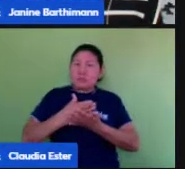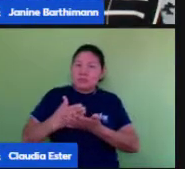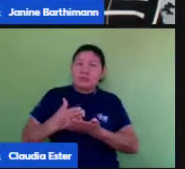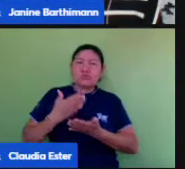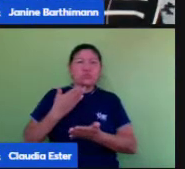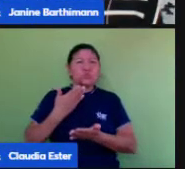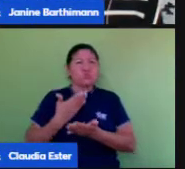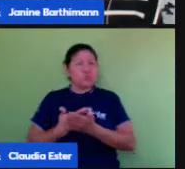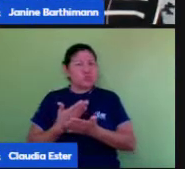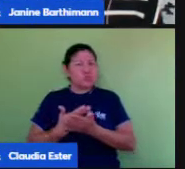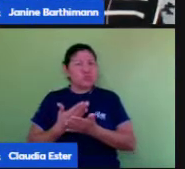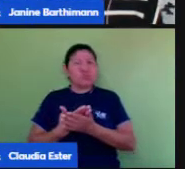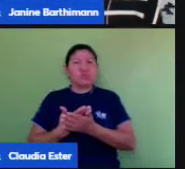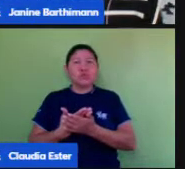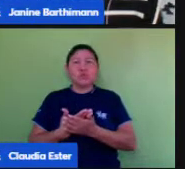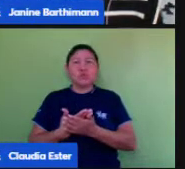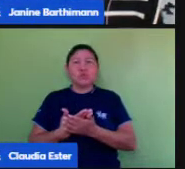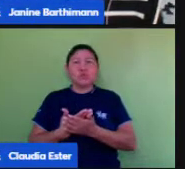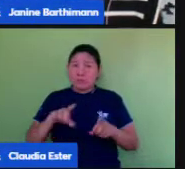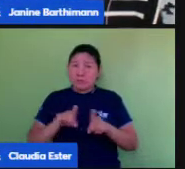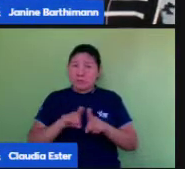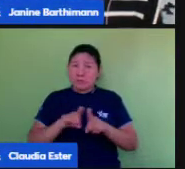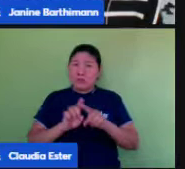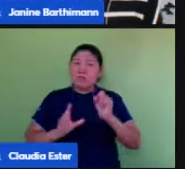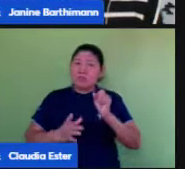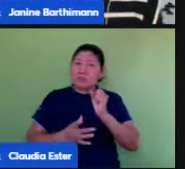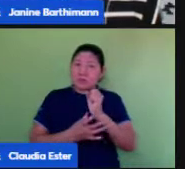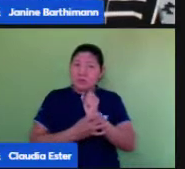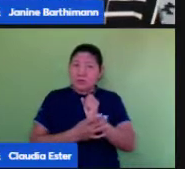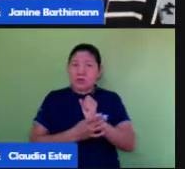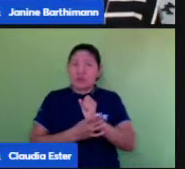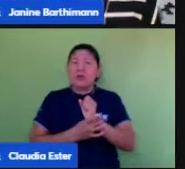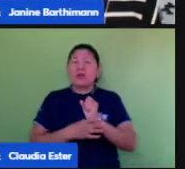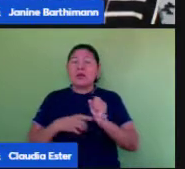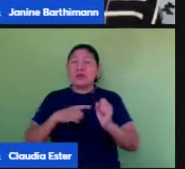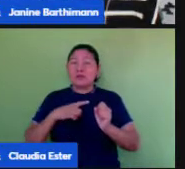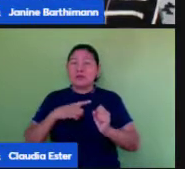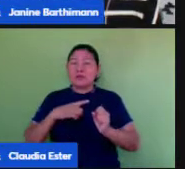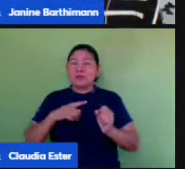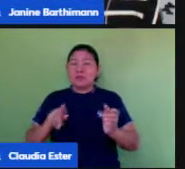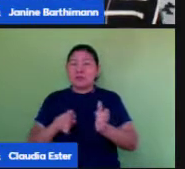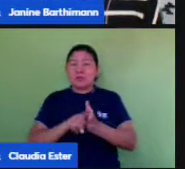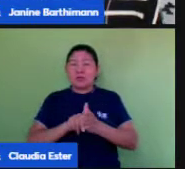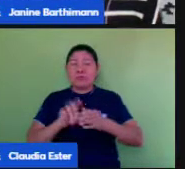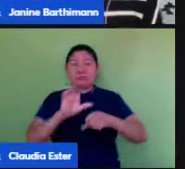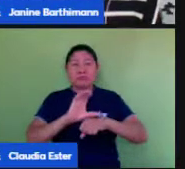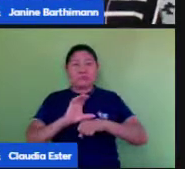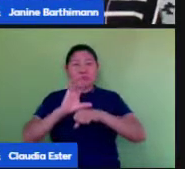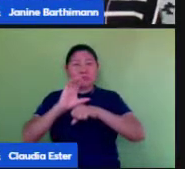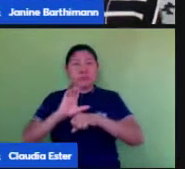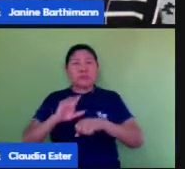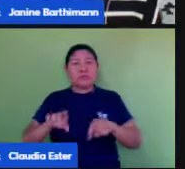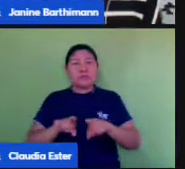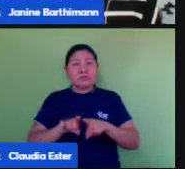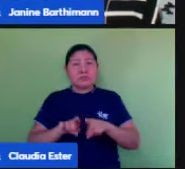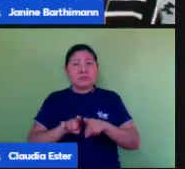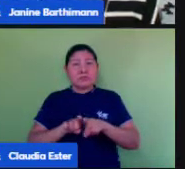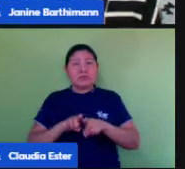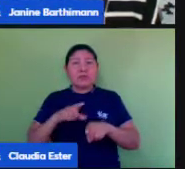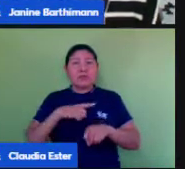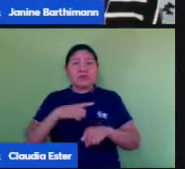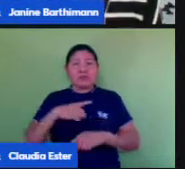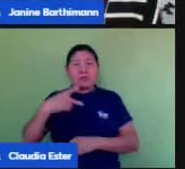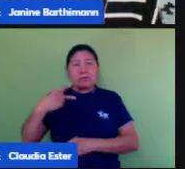né? Que começa a falar sobre a pandemia do Conselho Nacional de Educação, e o parecer 11, né?